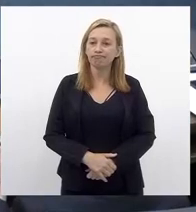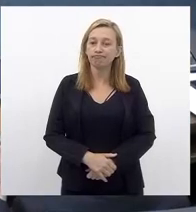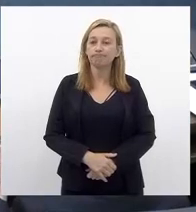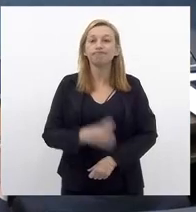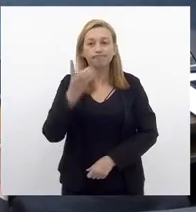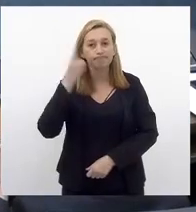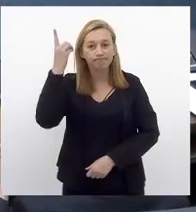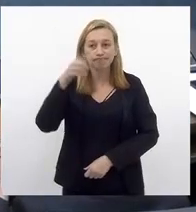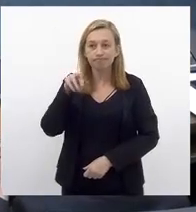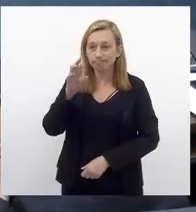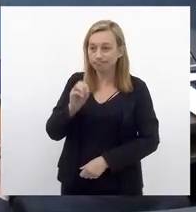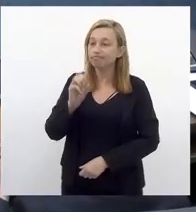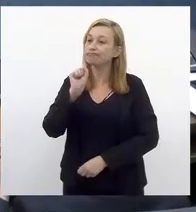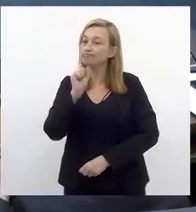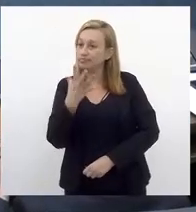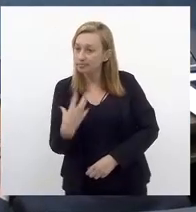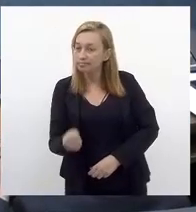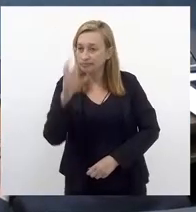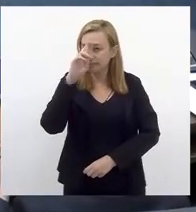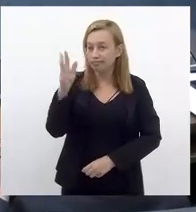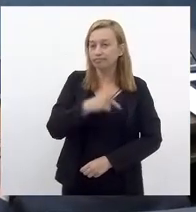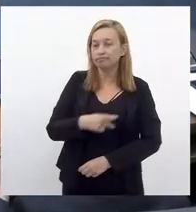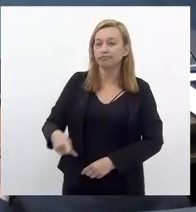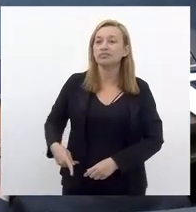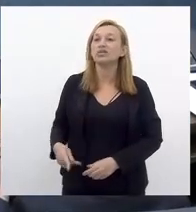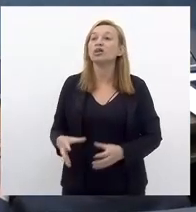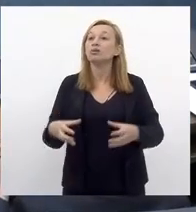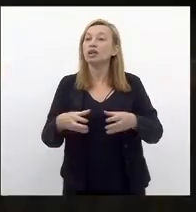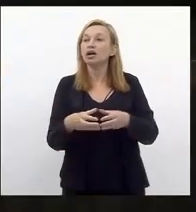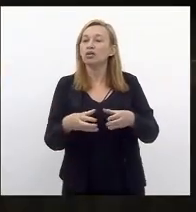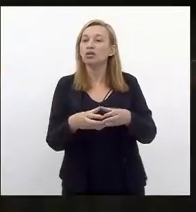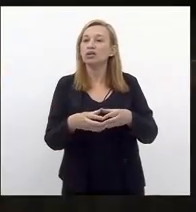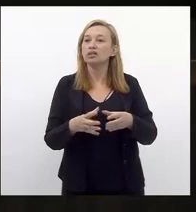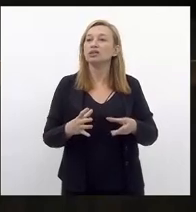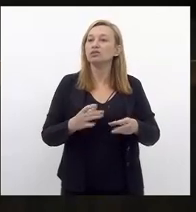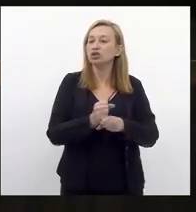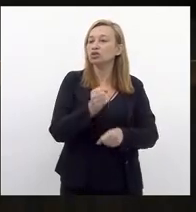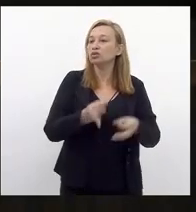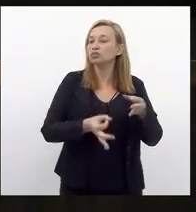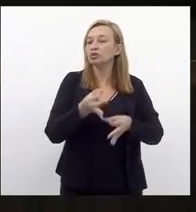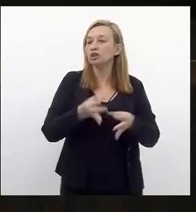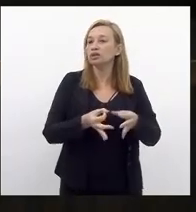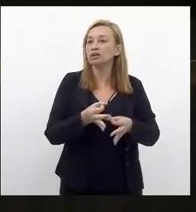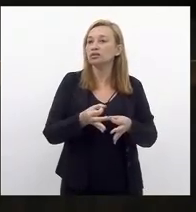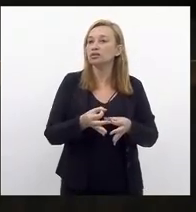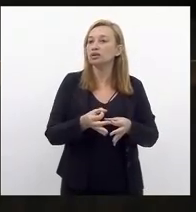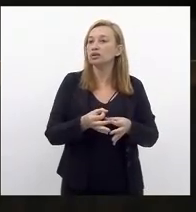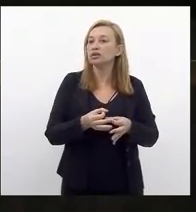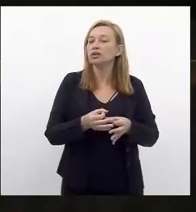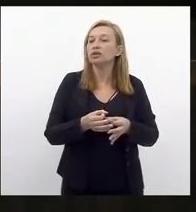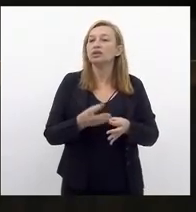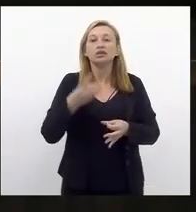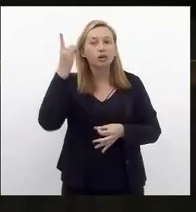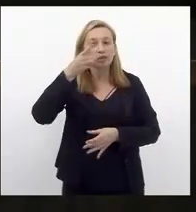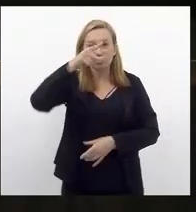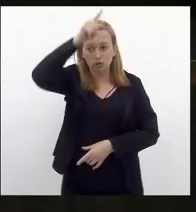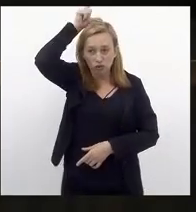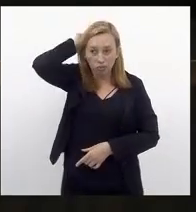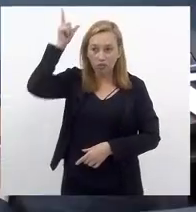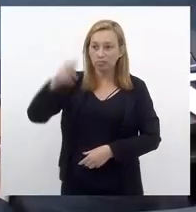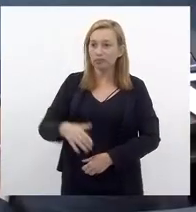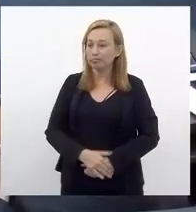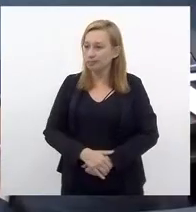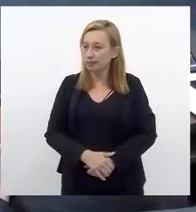o resultado Bruno parecia favorável seu presidente pela comissão de tributação adorado Luiz